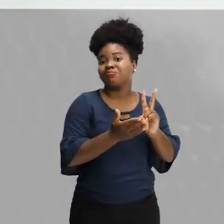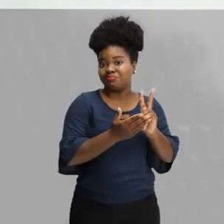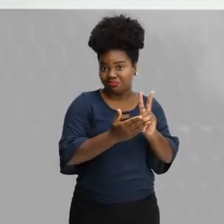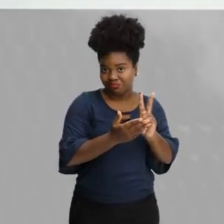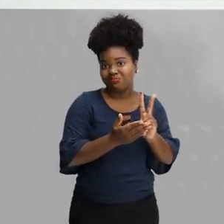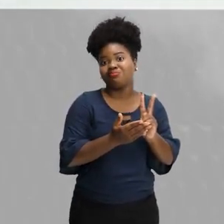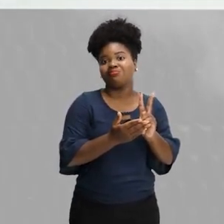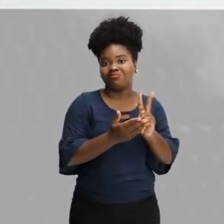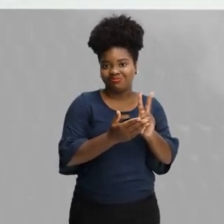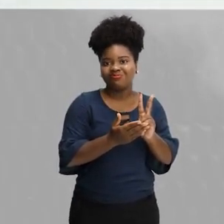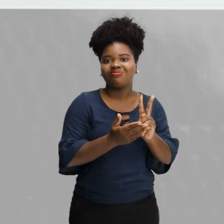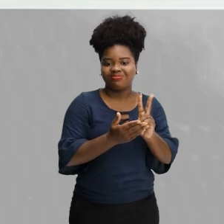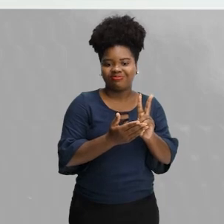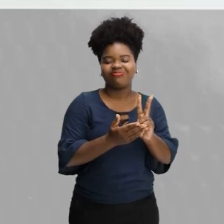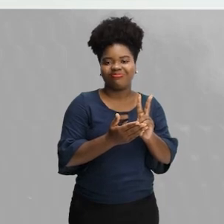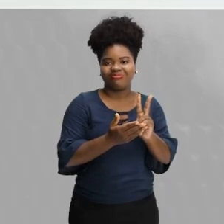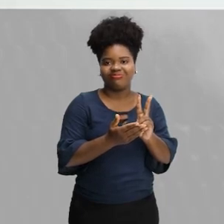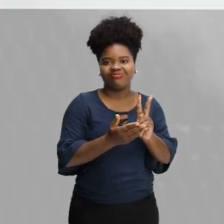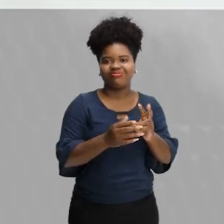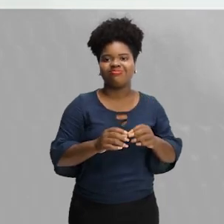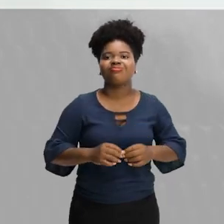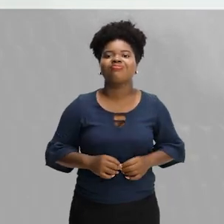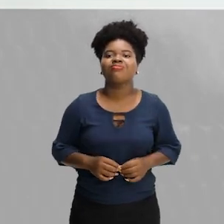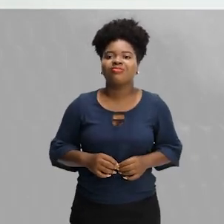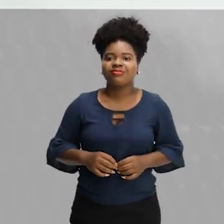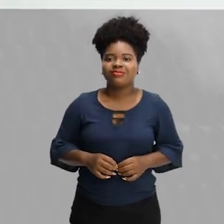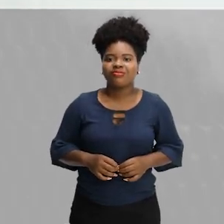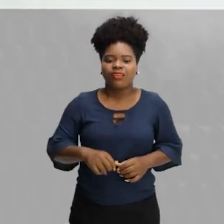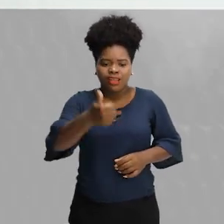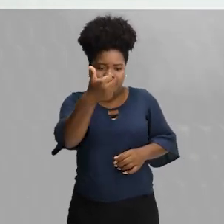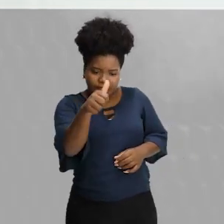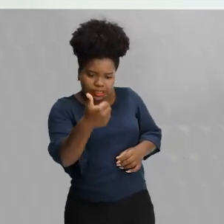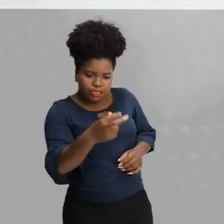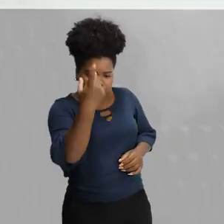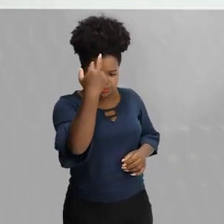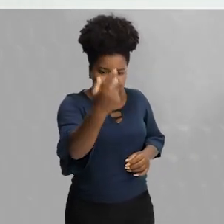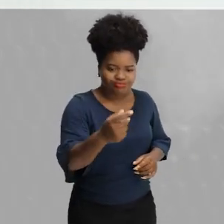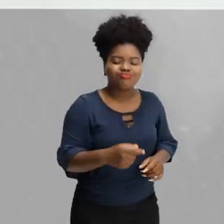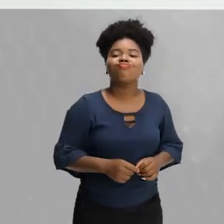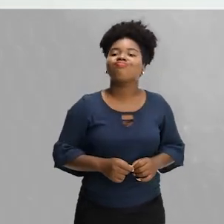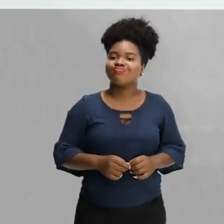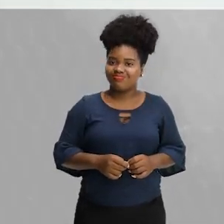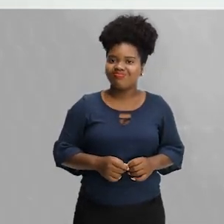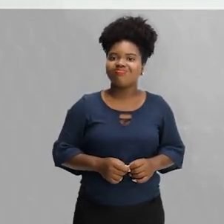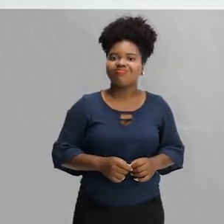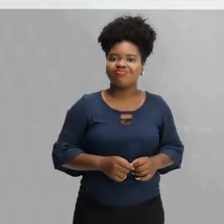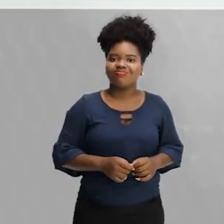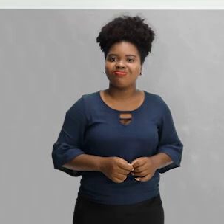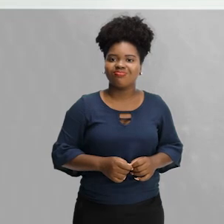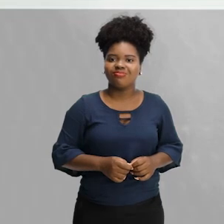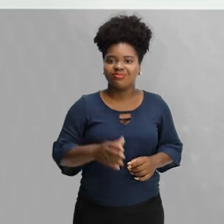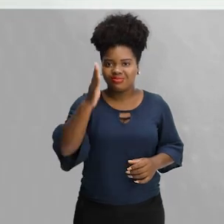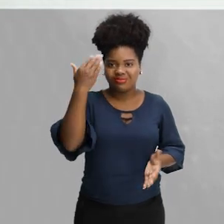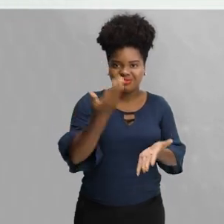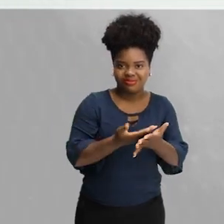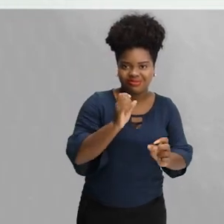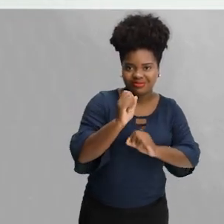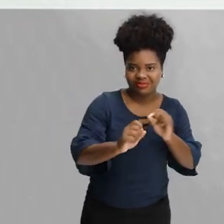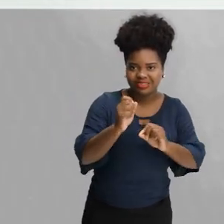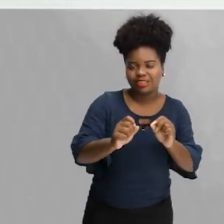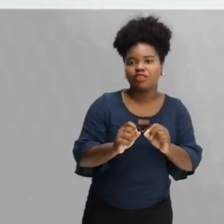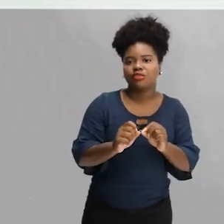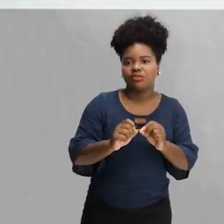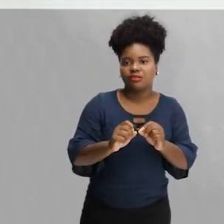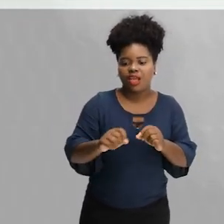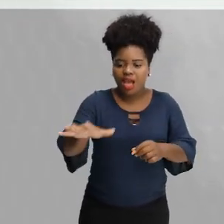amigos historiadores para fazer essa breve análise, e aí isso vai me levar para o território que eu tenho hoje. Passado